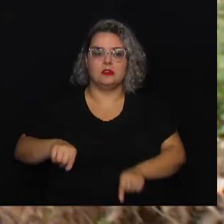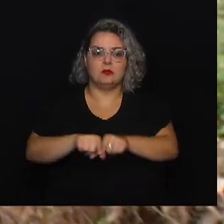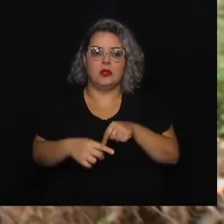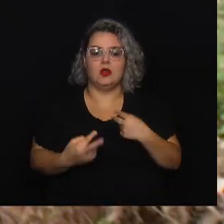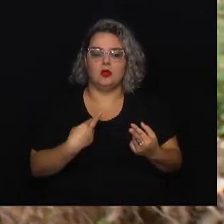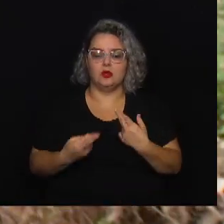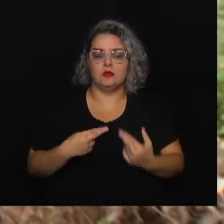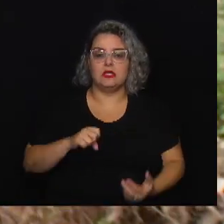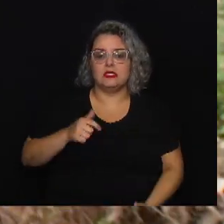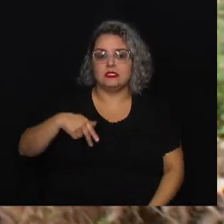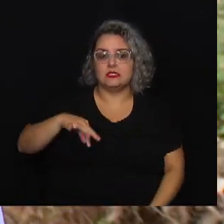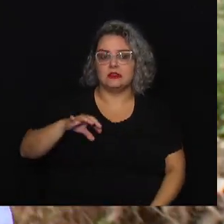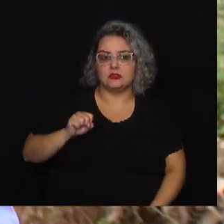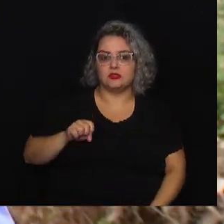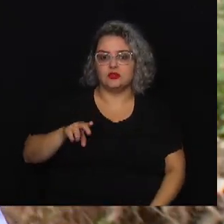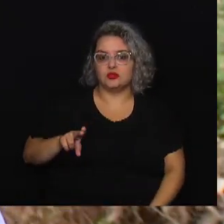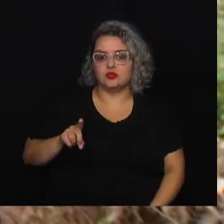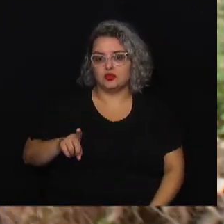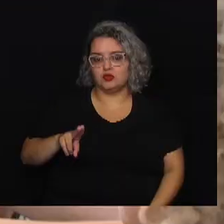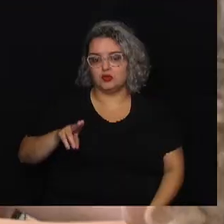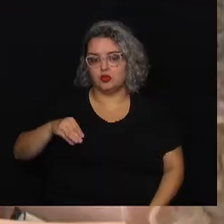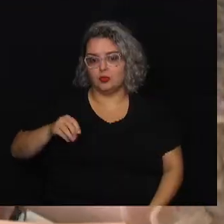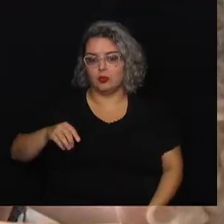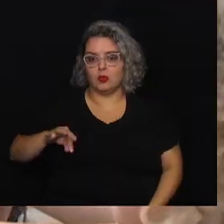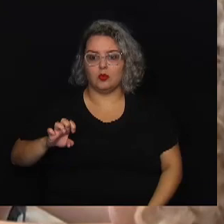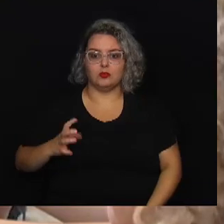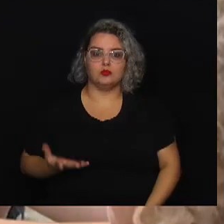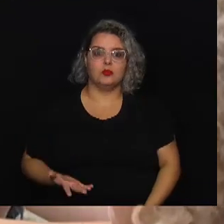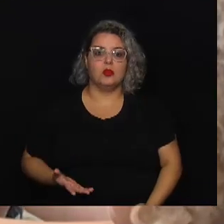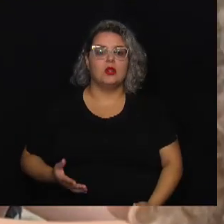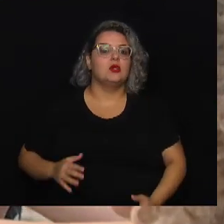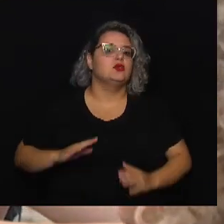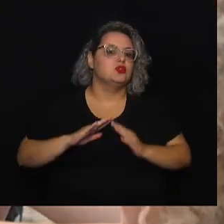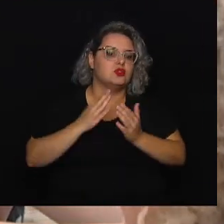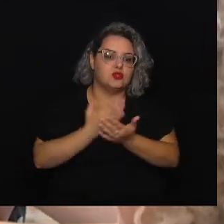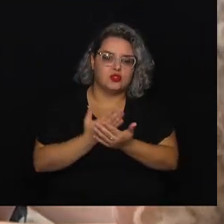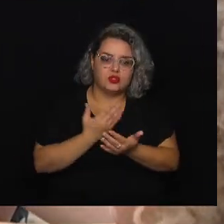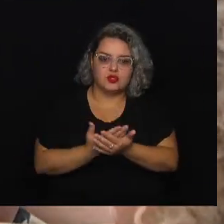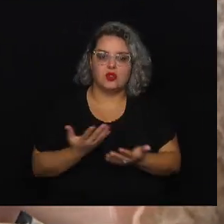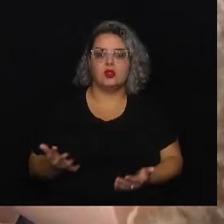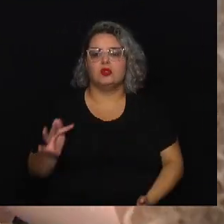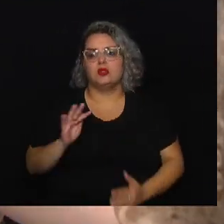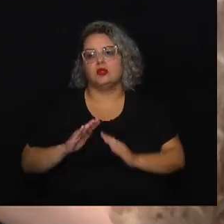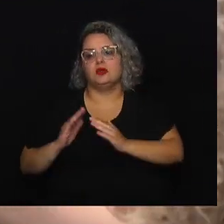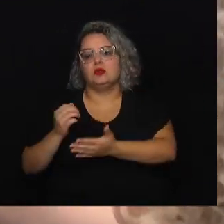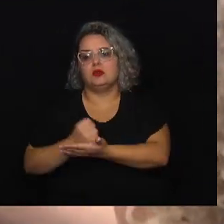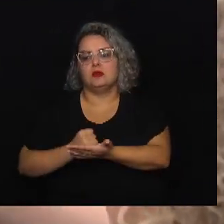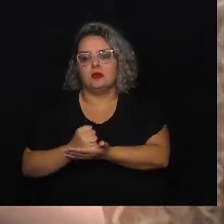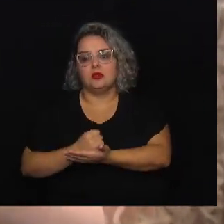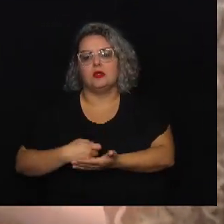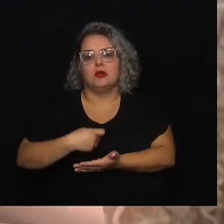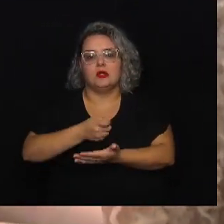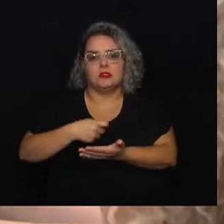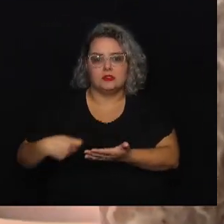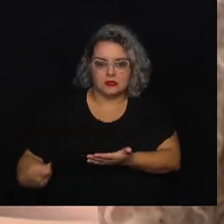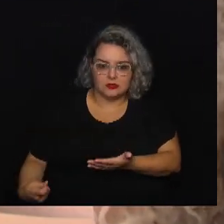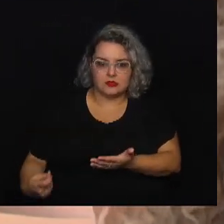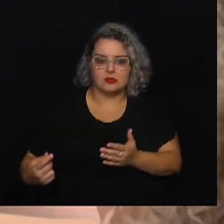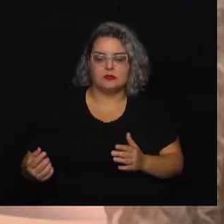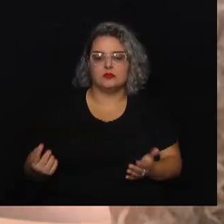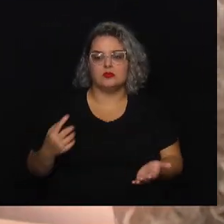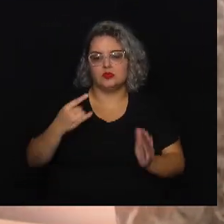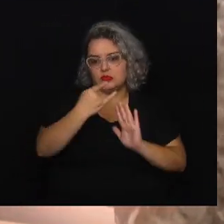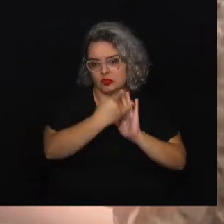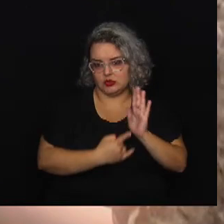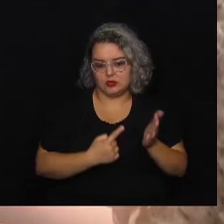de todos os moradores, escolas, farmácias. Nós já assinamos um termo de parceria com o Exército Brasileiro.